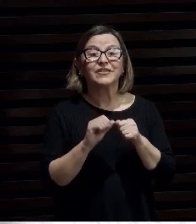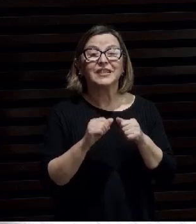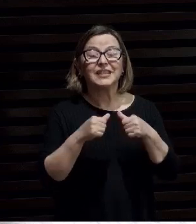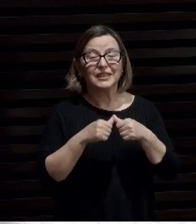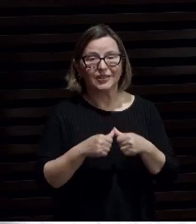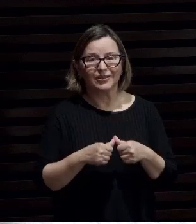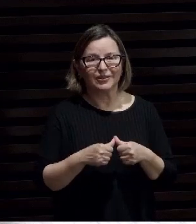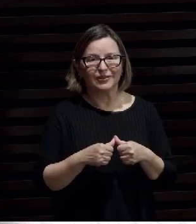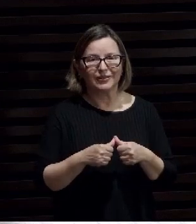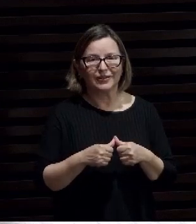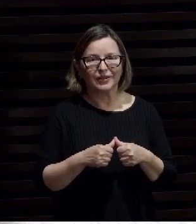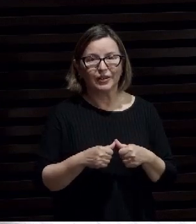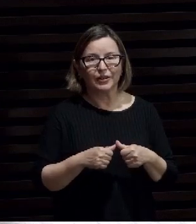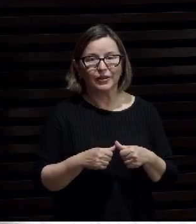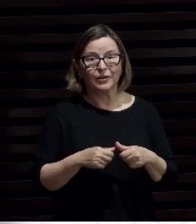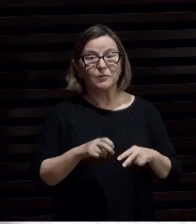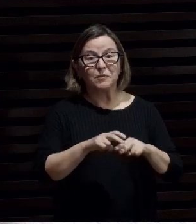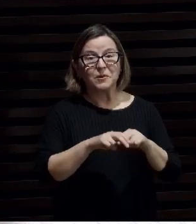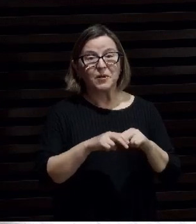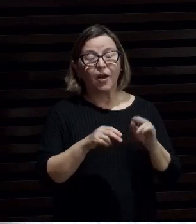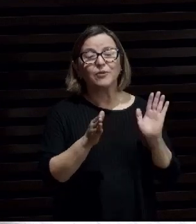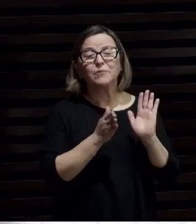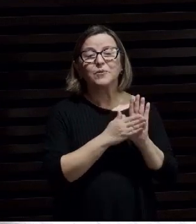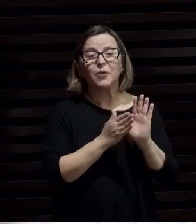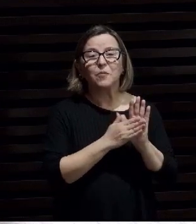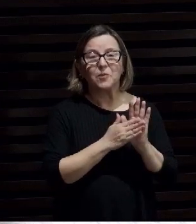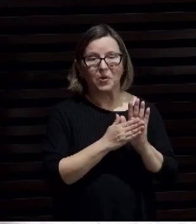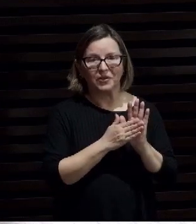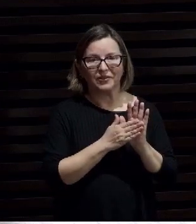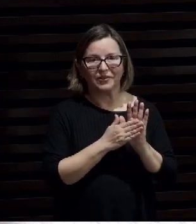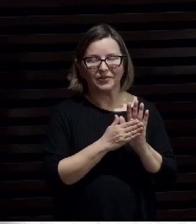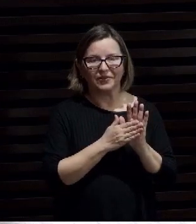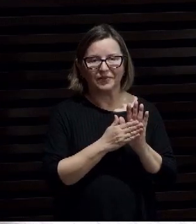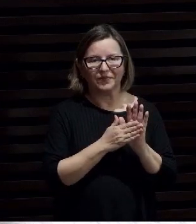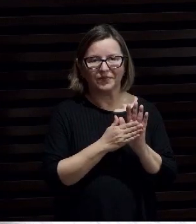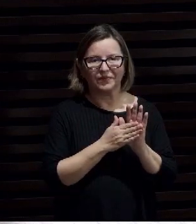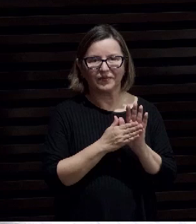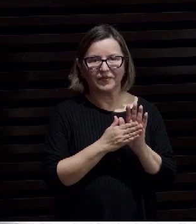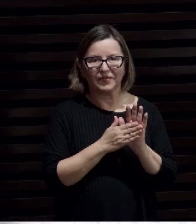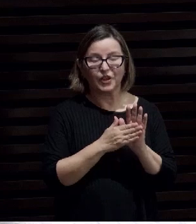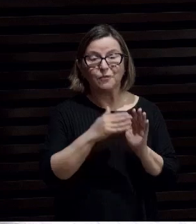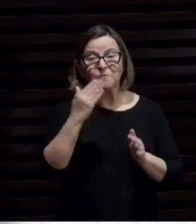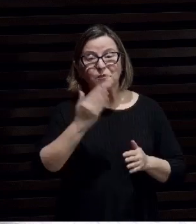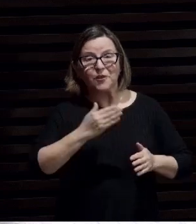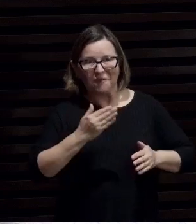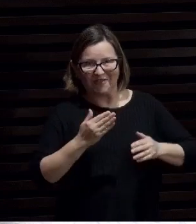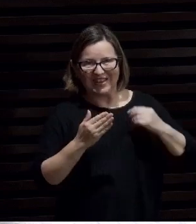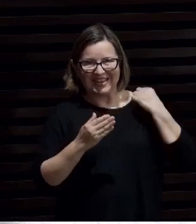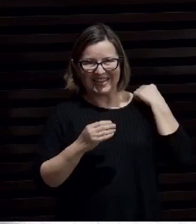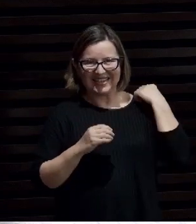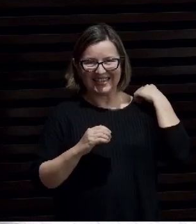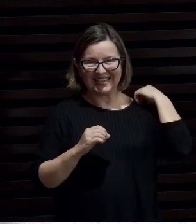propósito apenas ao realizar os sinais dele: comprovar quem ele é.